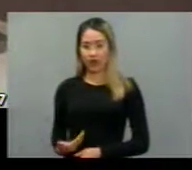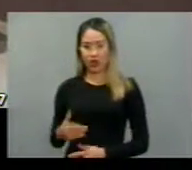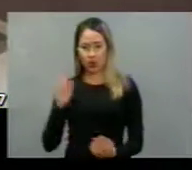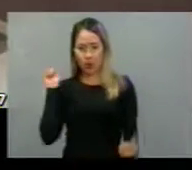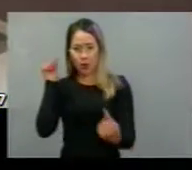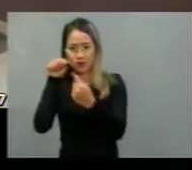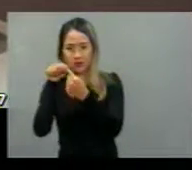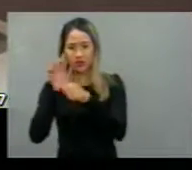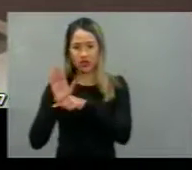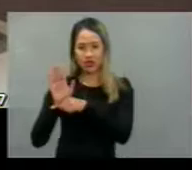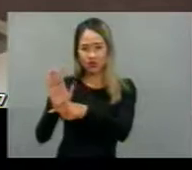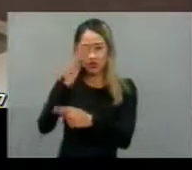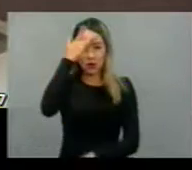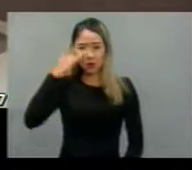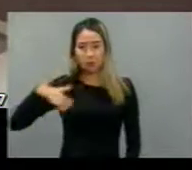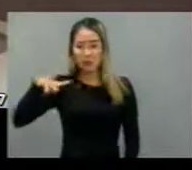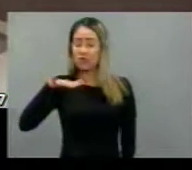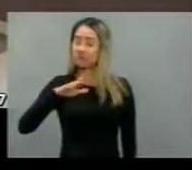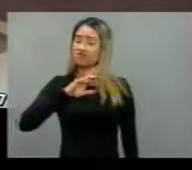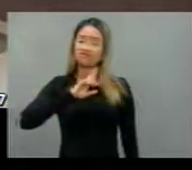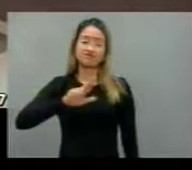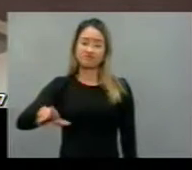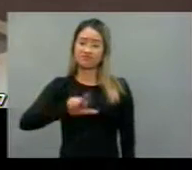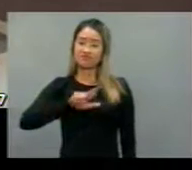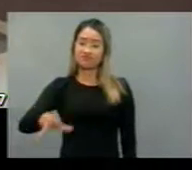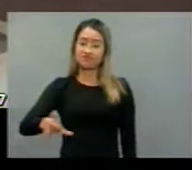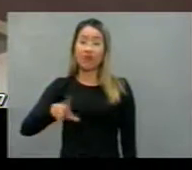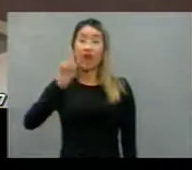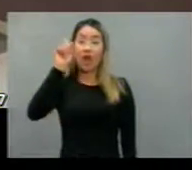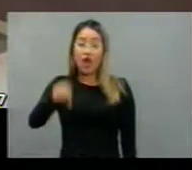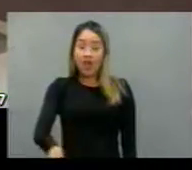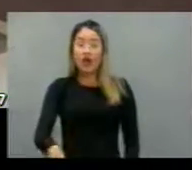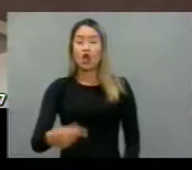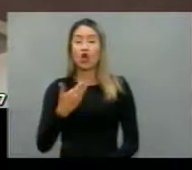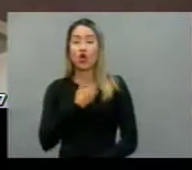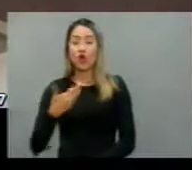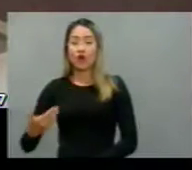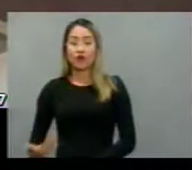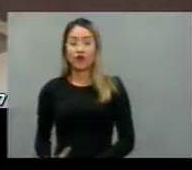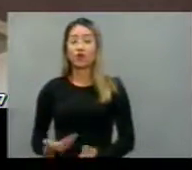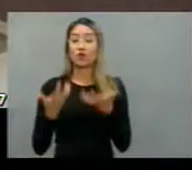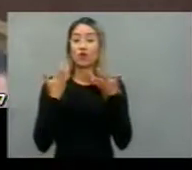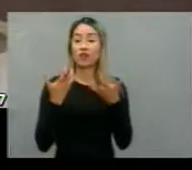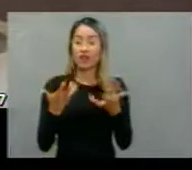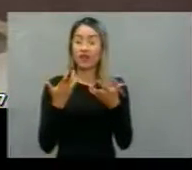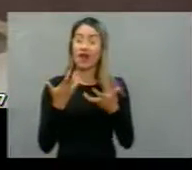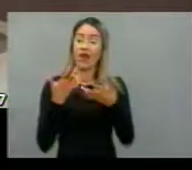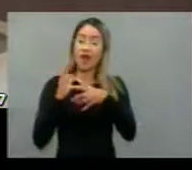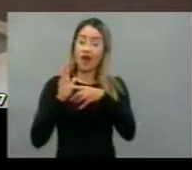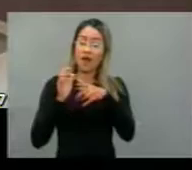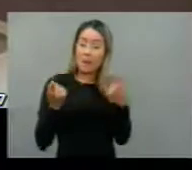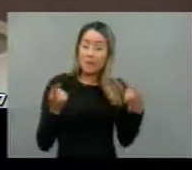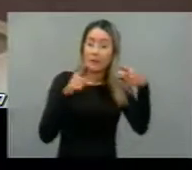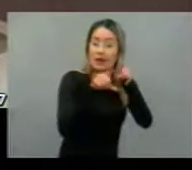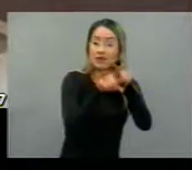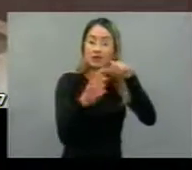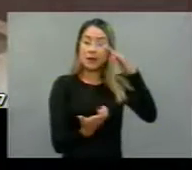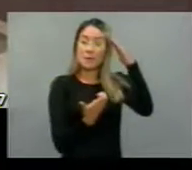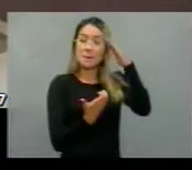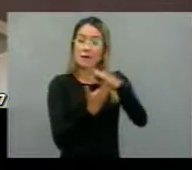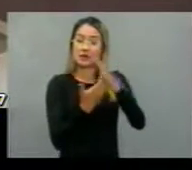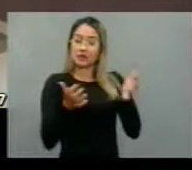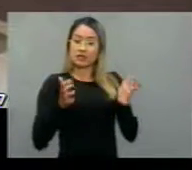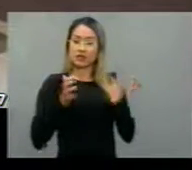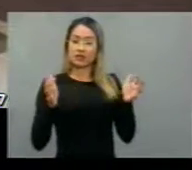senão o que acontece é um governo das corporações. Quem foram os maiores doadores